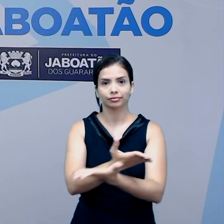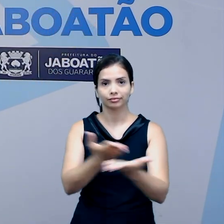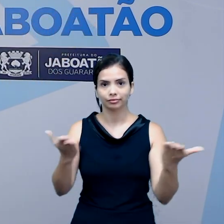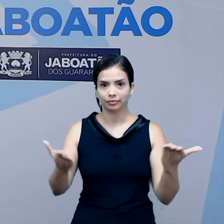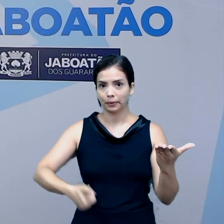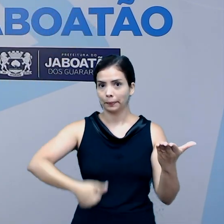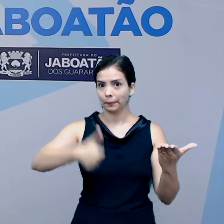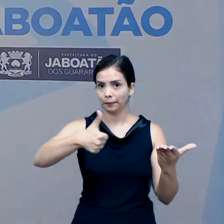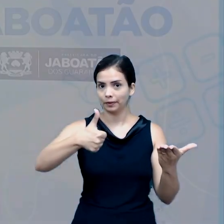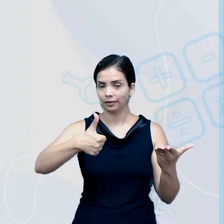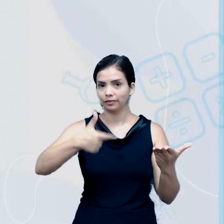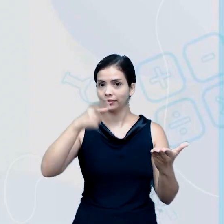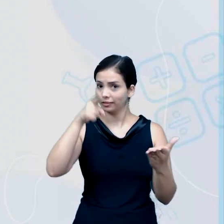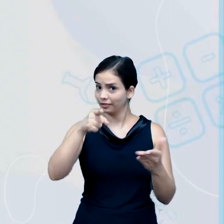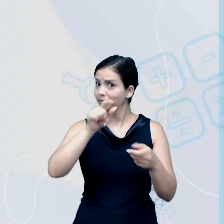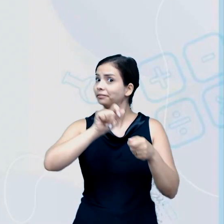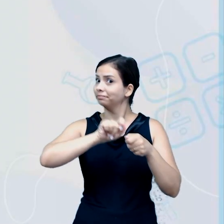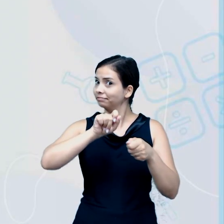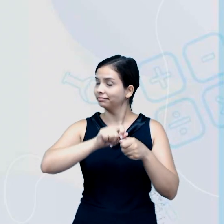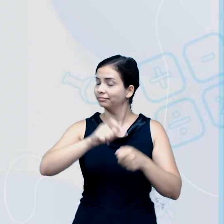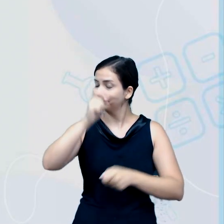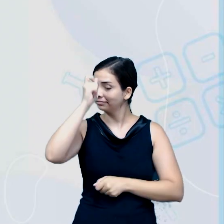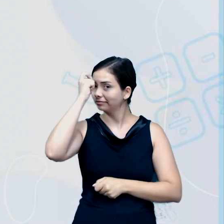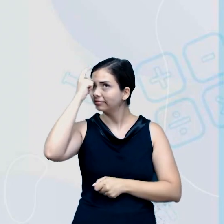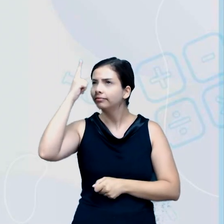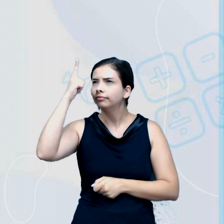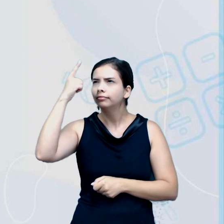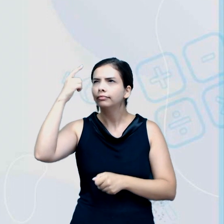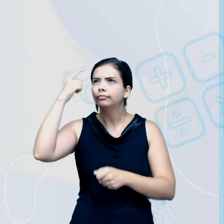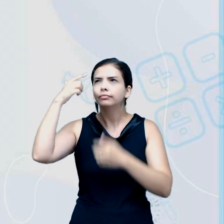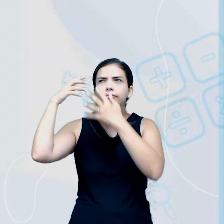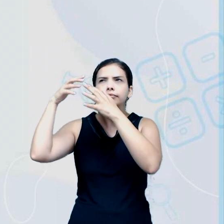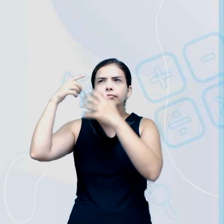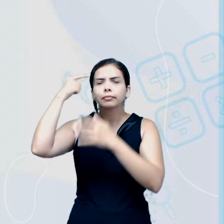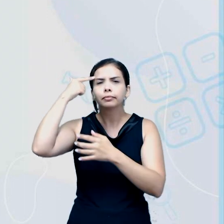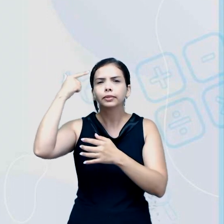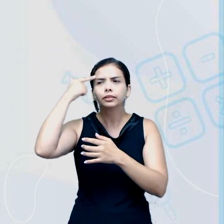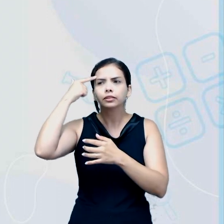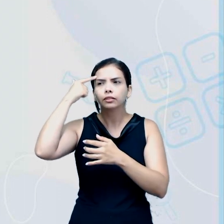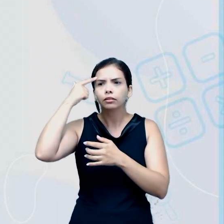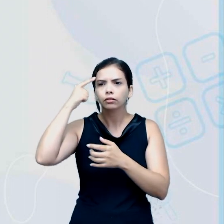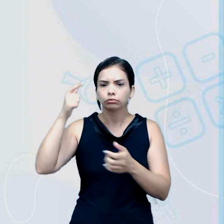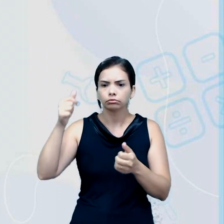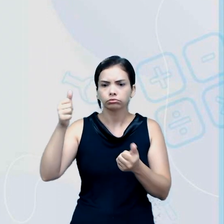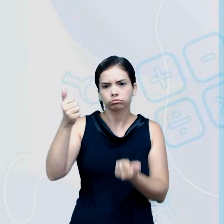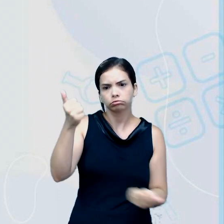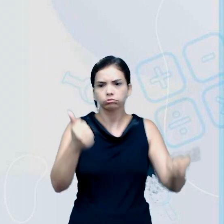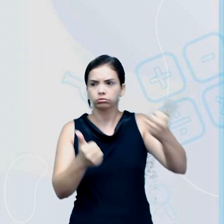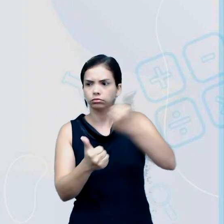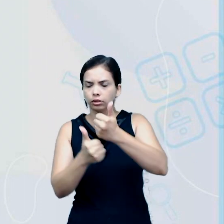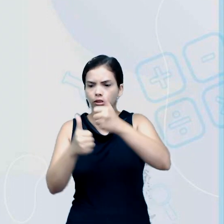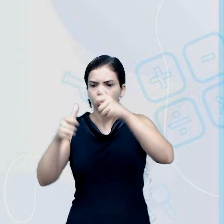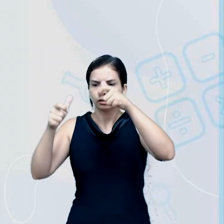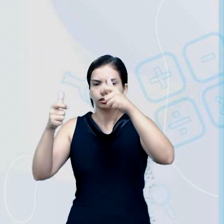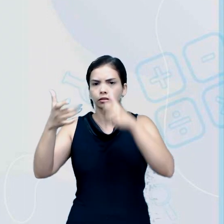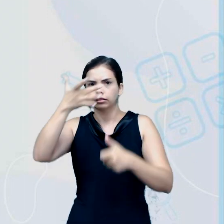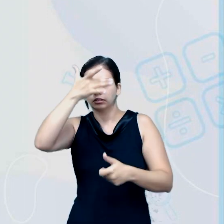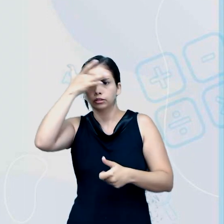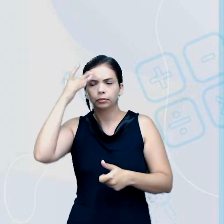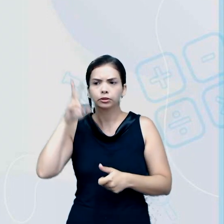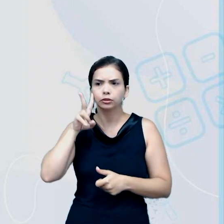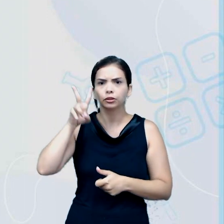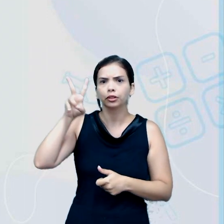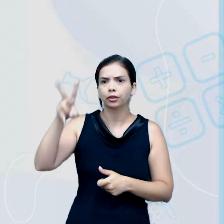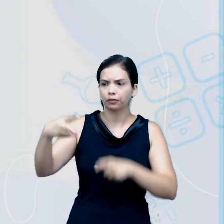O primeiro é o seguinte imagine-se no lugar dessas pessoas que vocês viram aqui o Joseph deiss